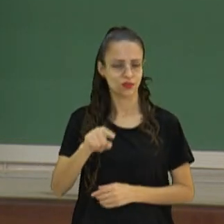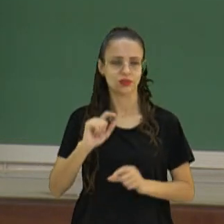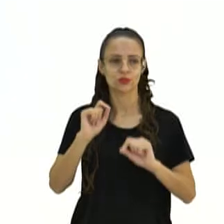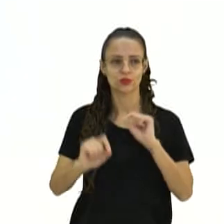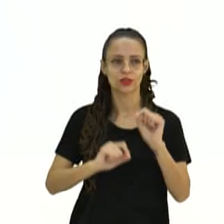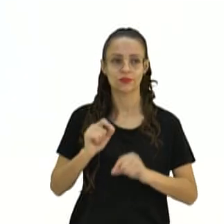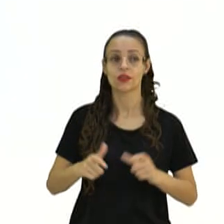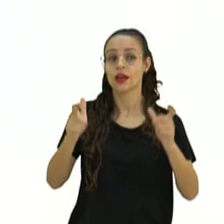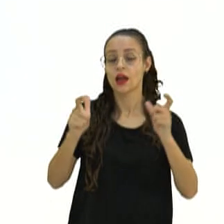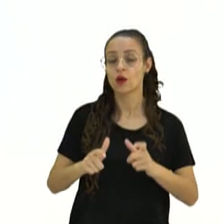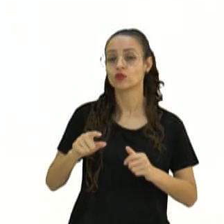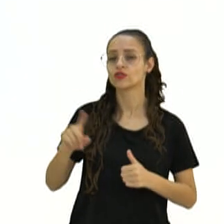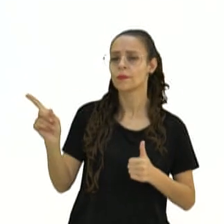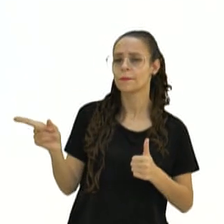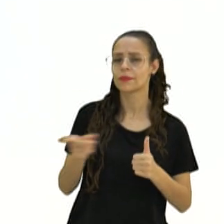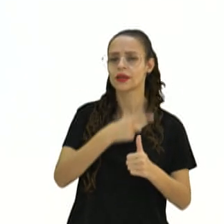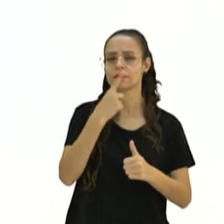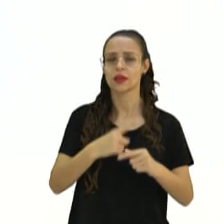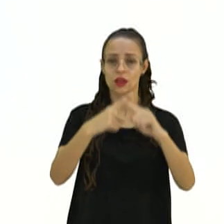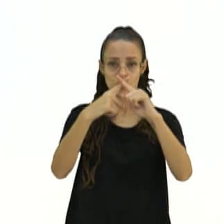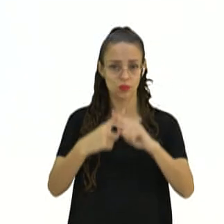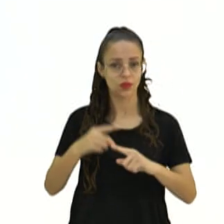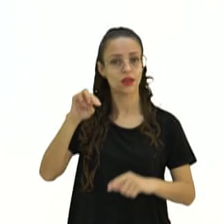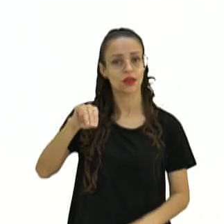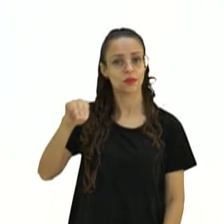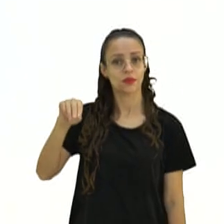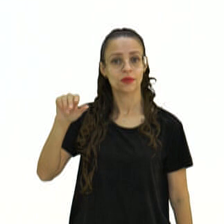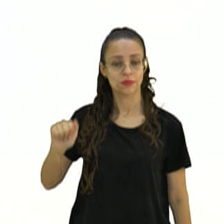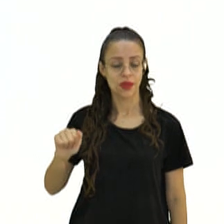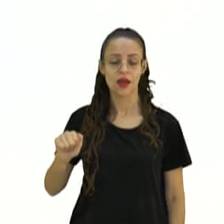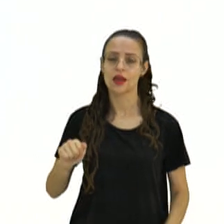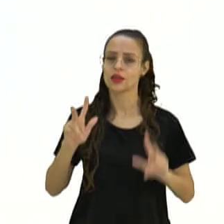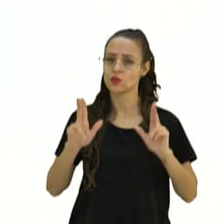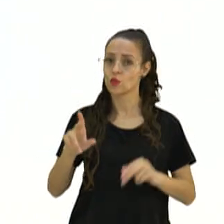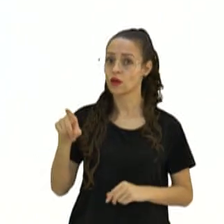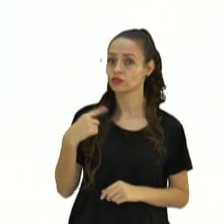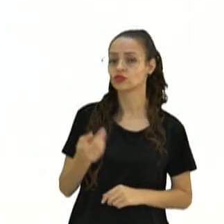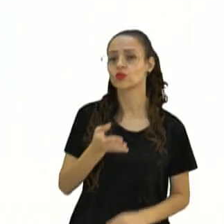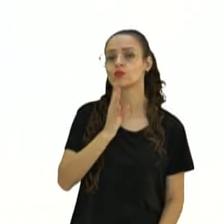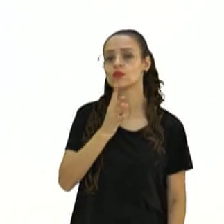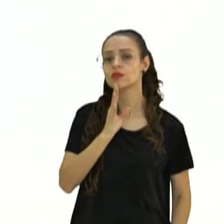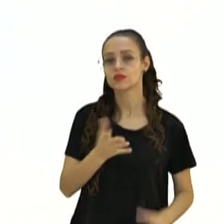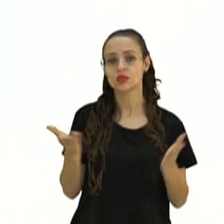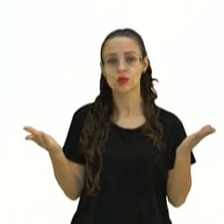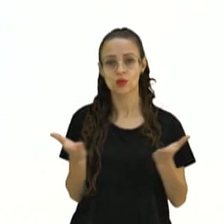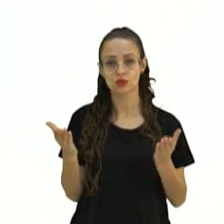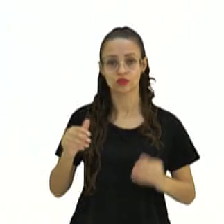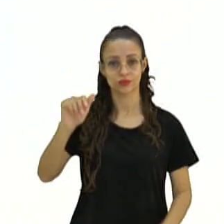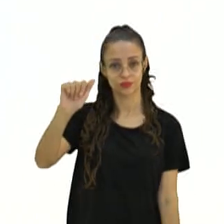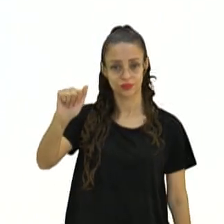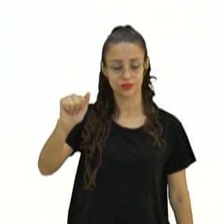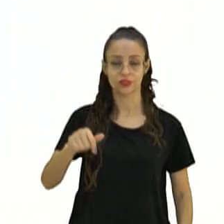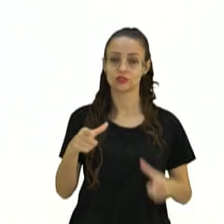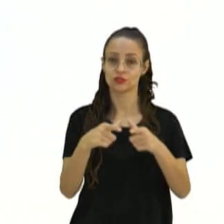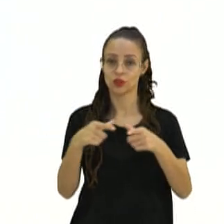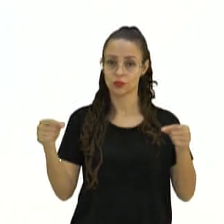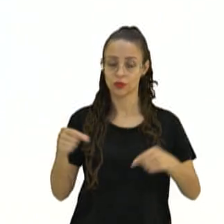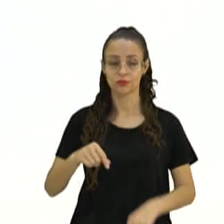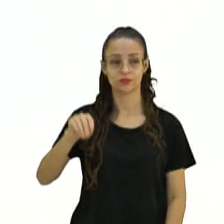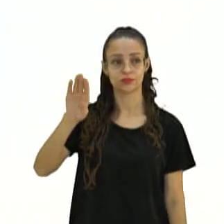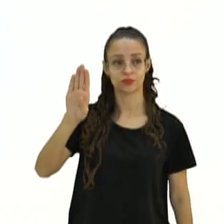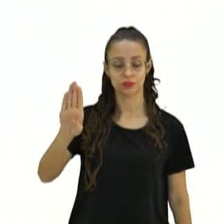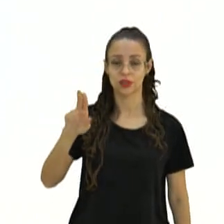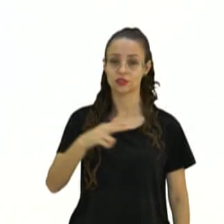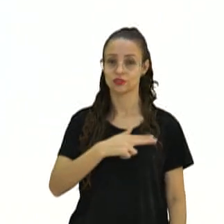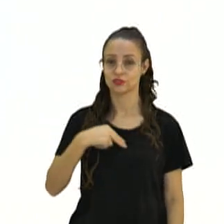quê? Onde ocorreu a primeira competição de MMA nos moldes como conhecemos hoje? Letra A, Japão. Letra